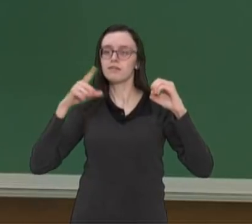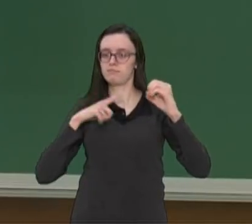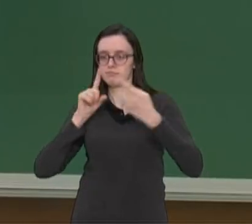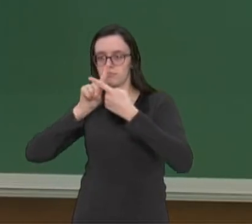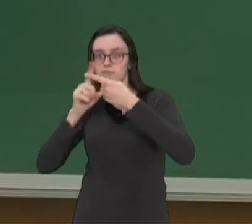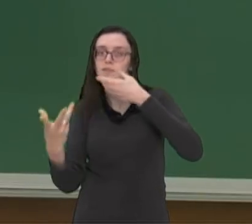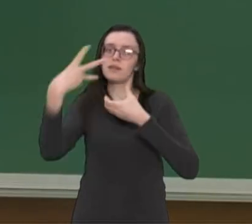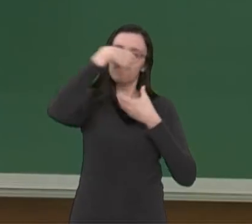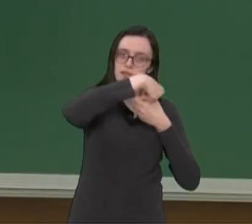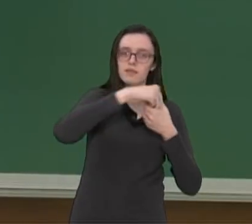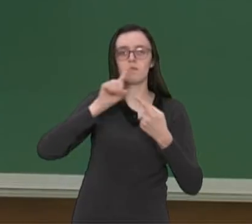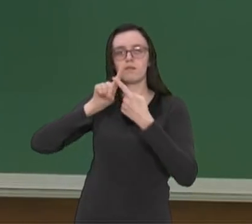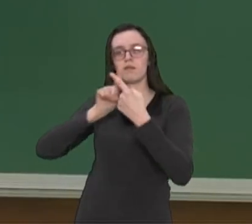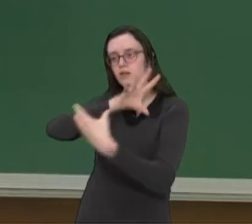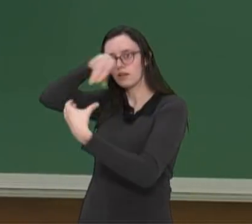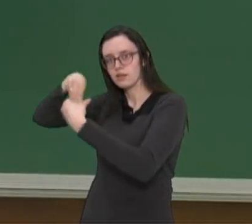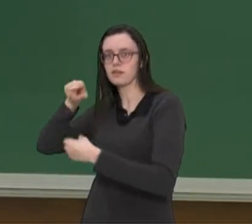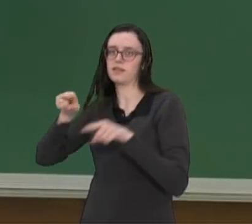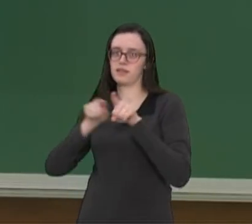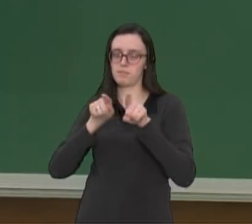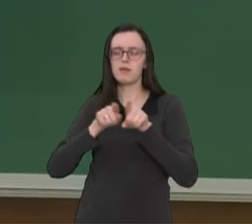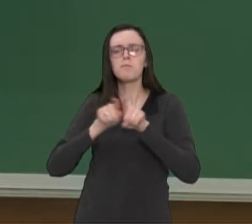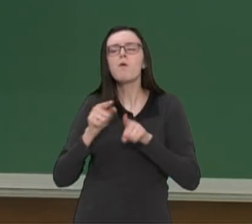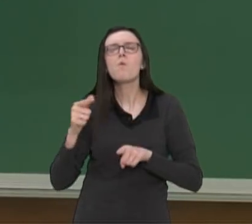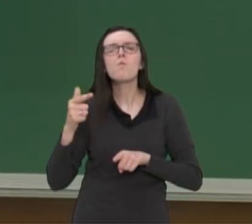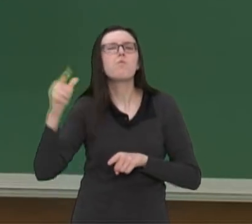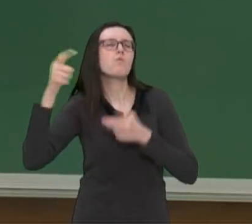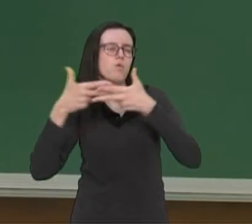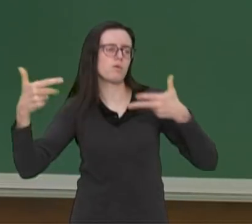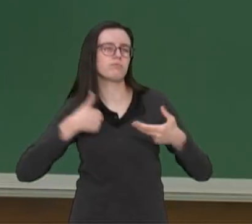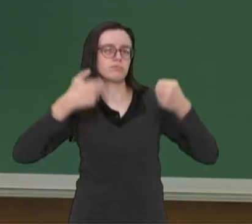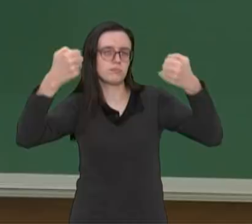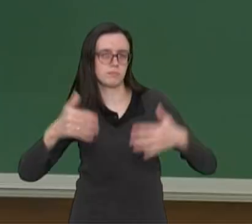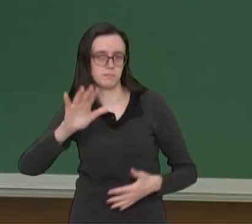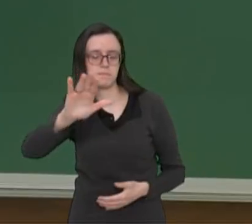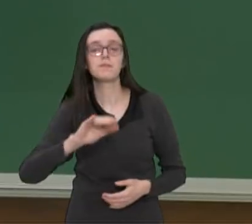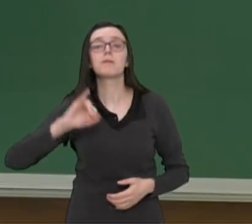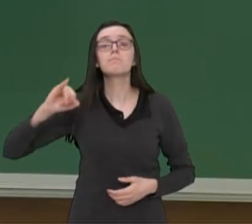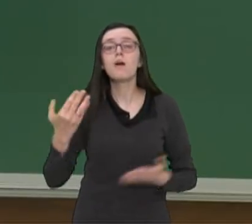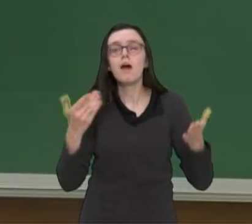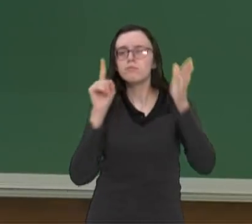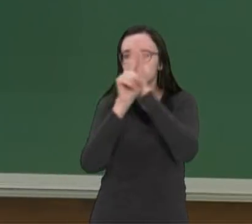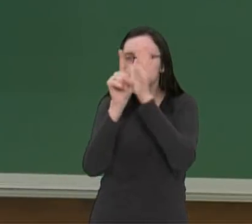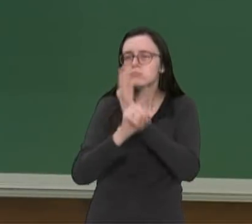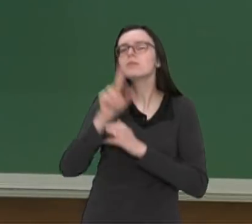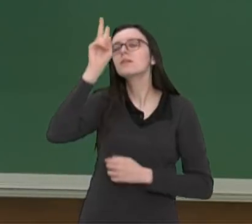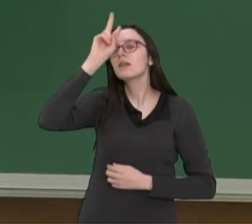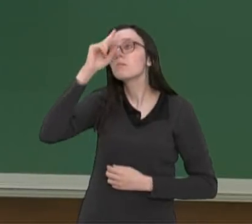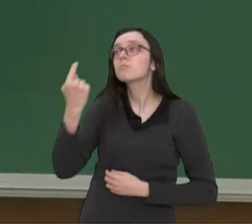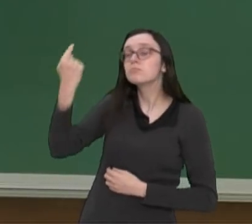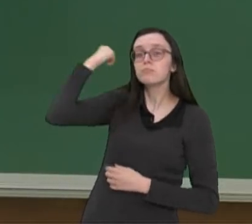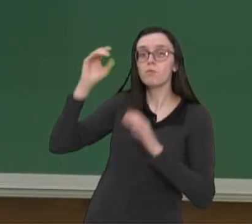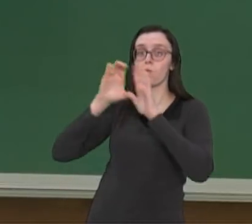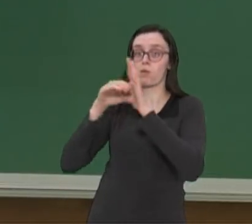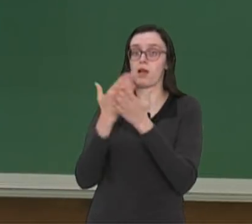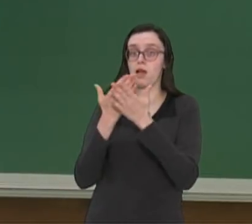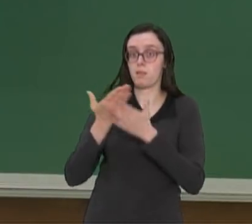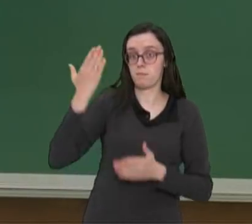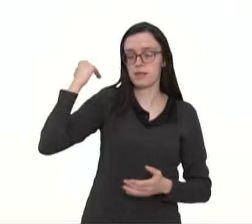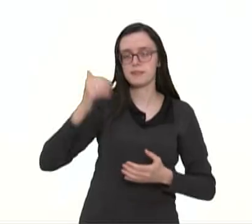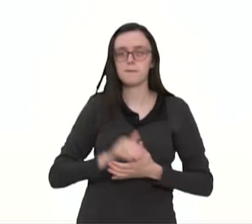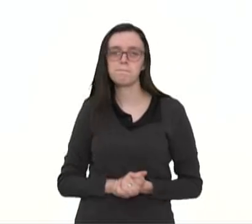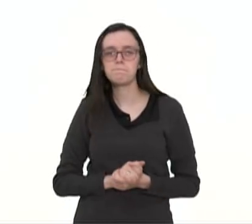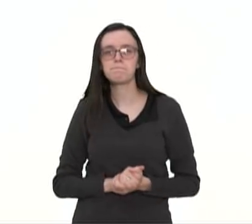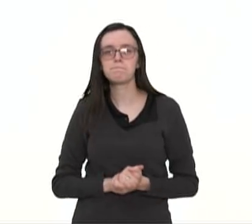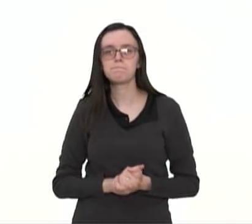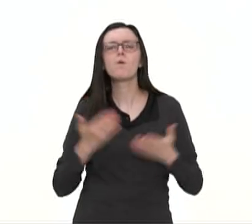ocorre um outro processo que a gente já vai falar daqui a pouco. Então, vamos começar com um quiz para ver se vocês lembram desses conceitos da aula passada. Esse aqui, então.